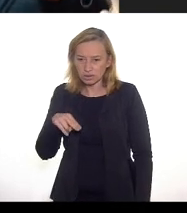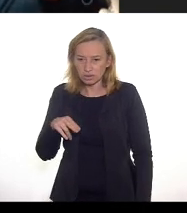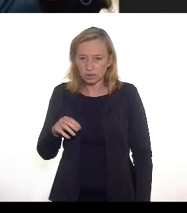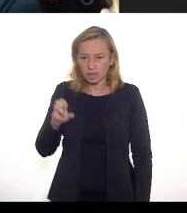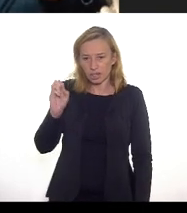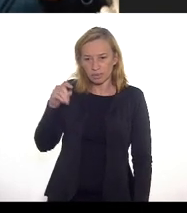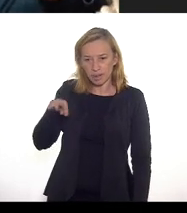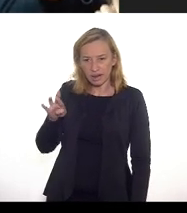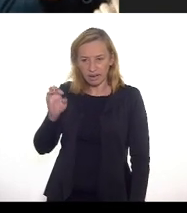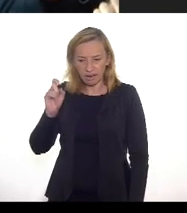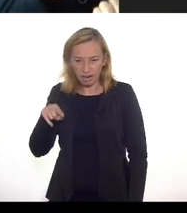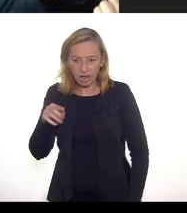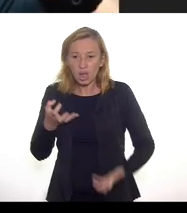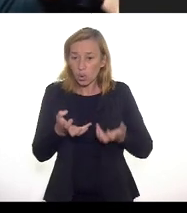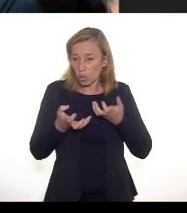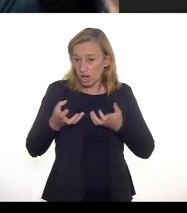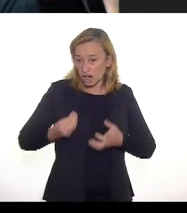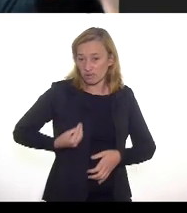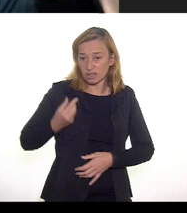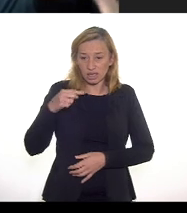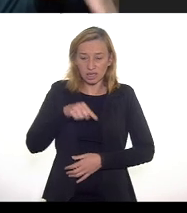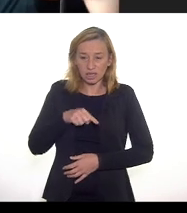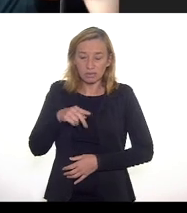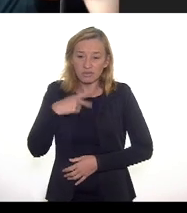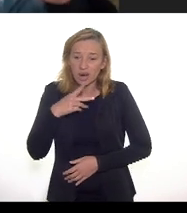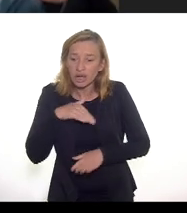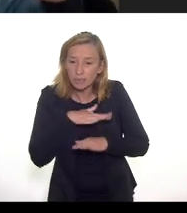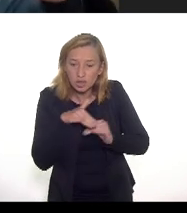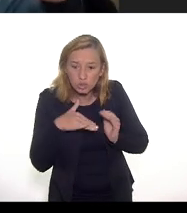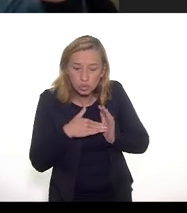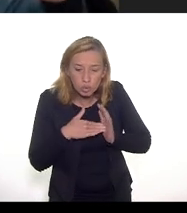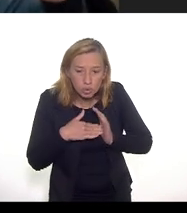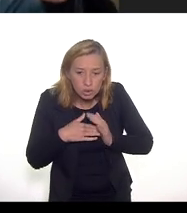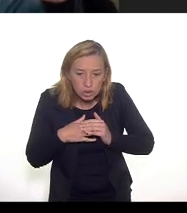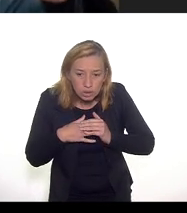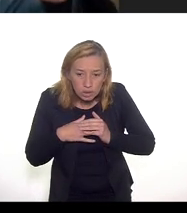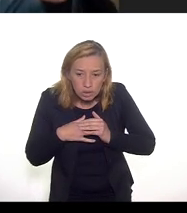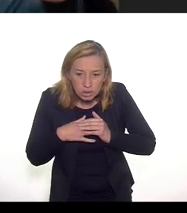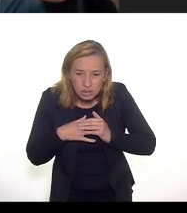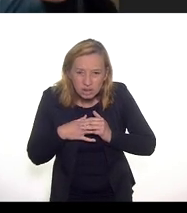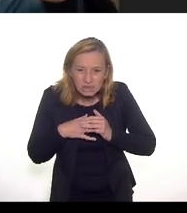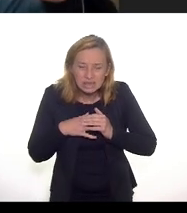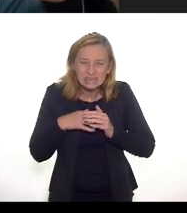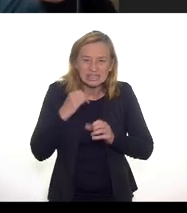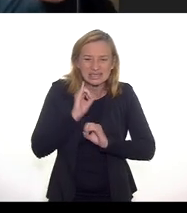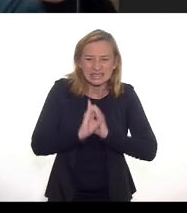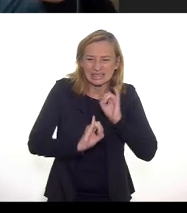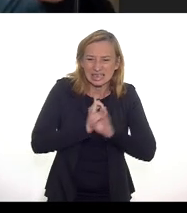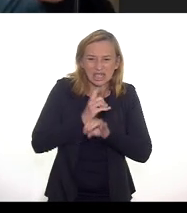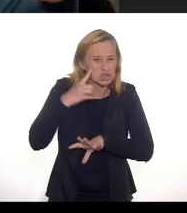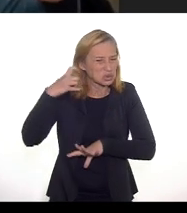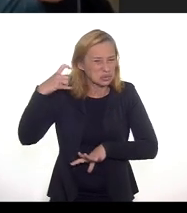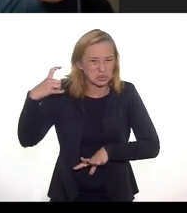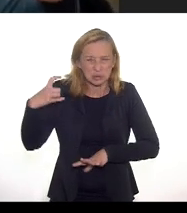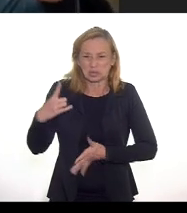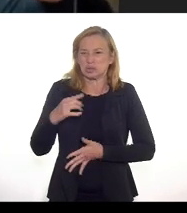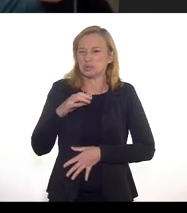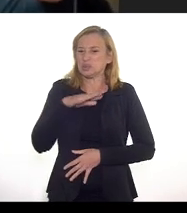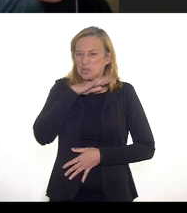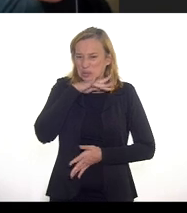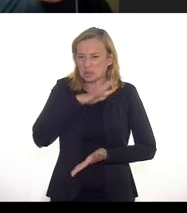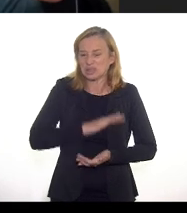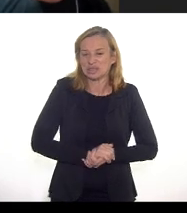E, tipo, eu queria vir aqui falar com todos. O descaso que está sendo feito na